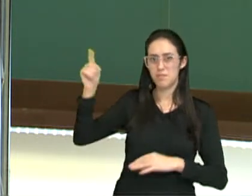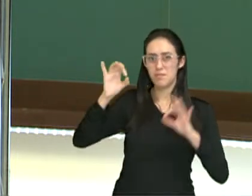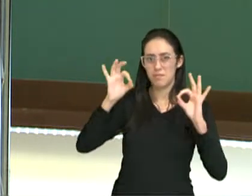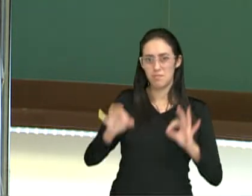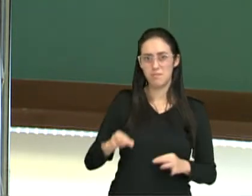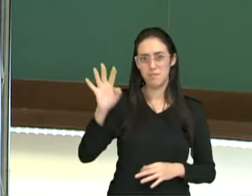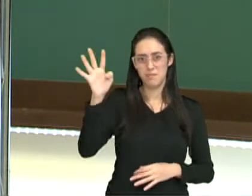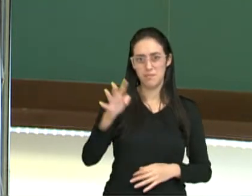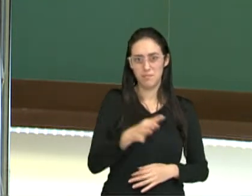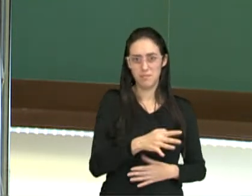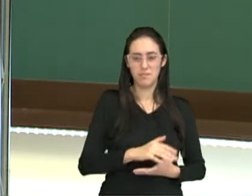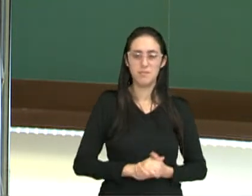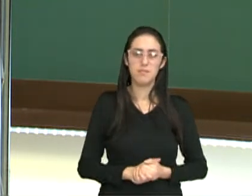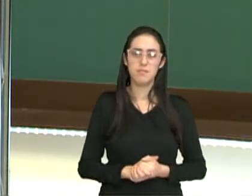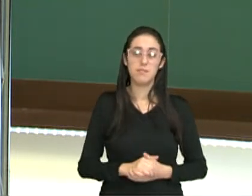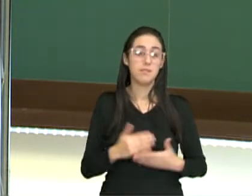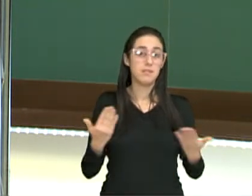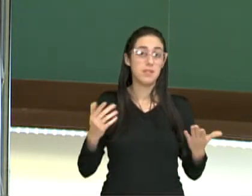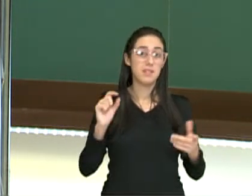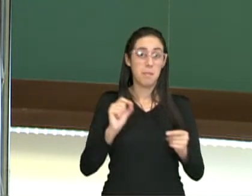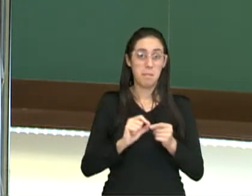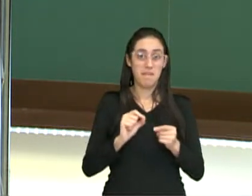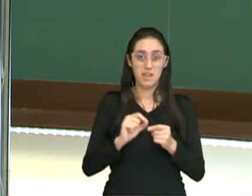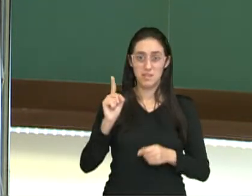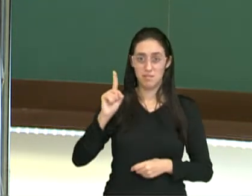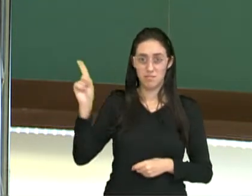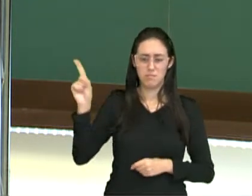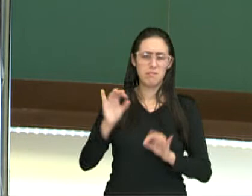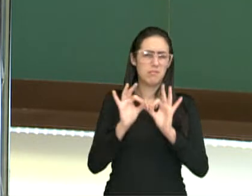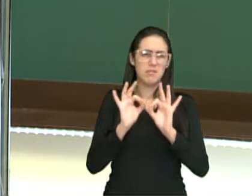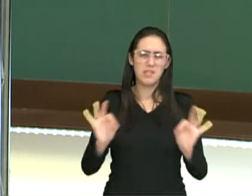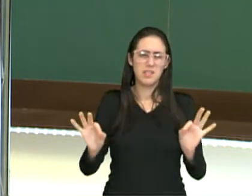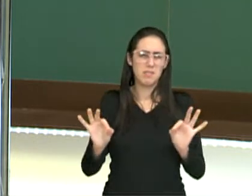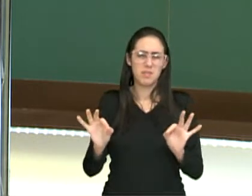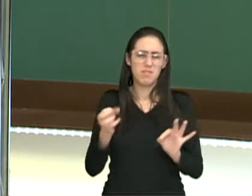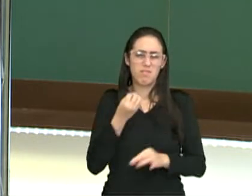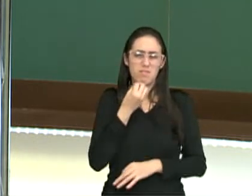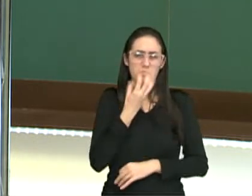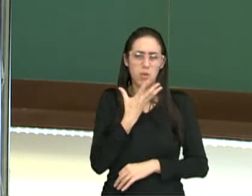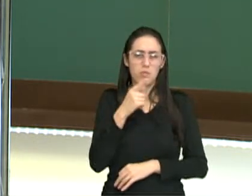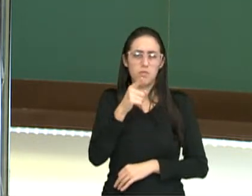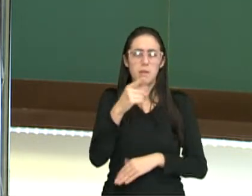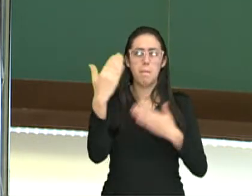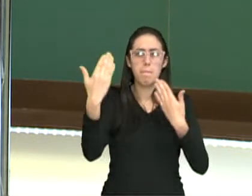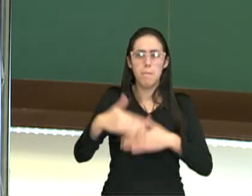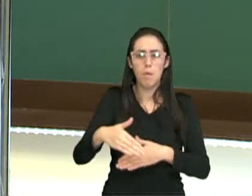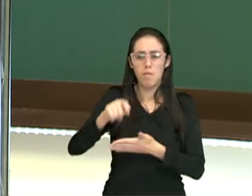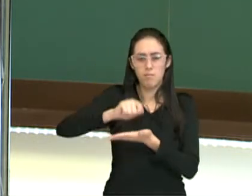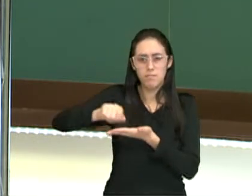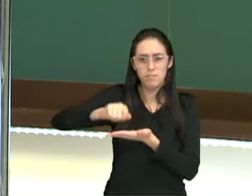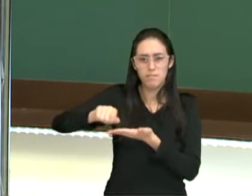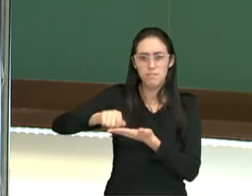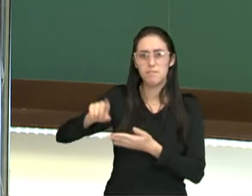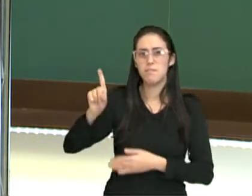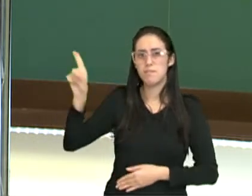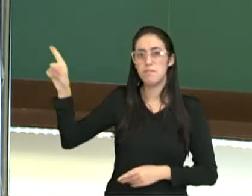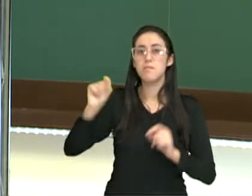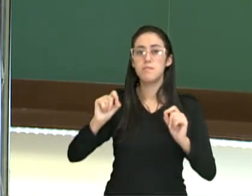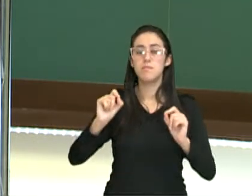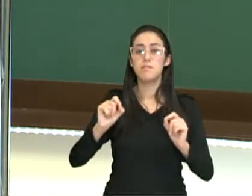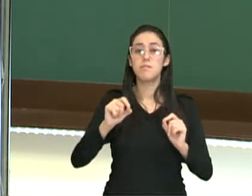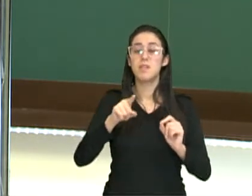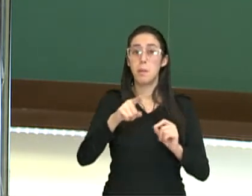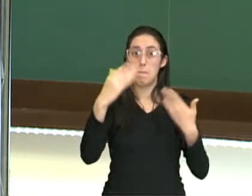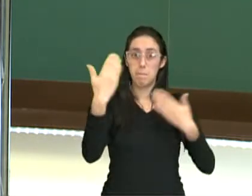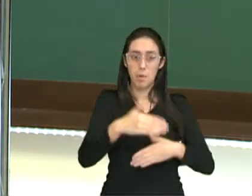monta o diagrama. Para montar esse diagrama de forma bem prática, aí, quando você estiver fazendo uma prova, esse diagrama não vai estar lá na